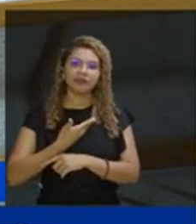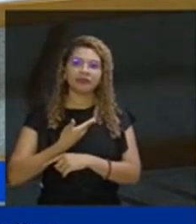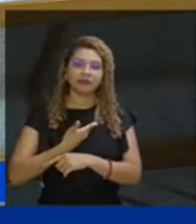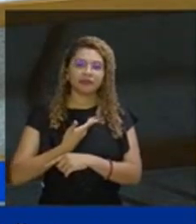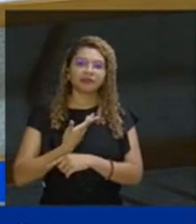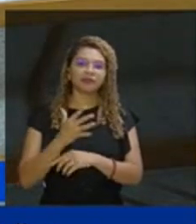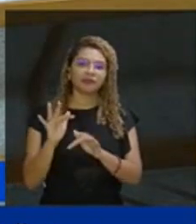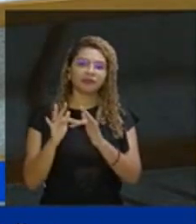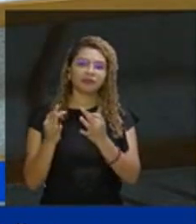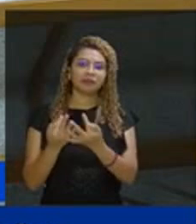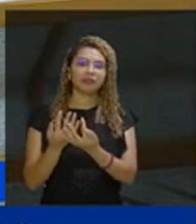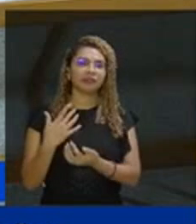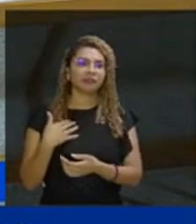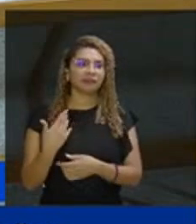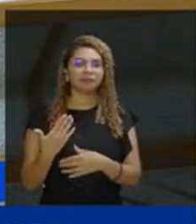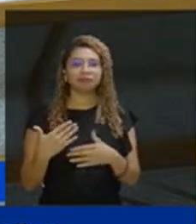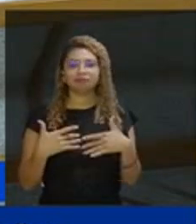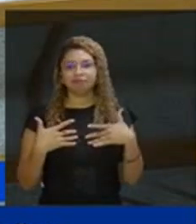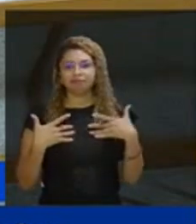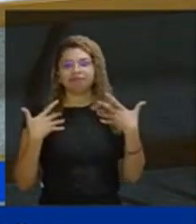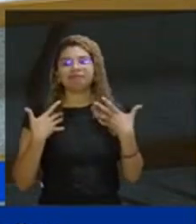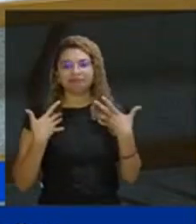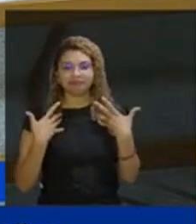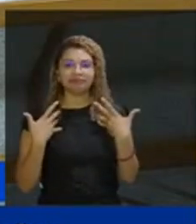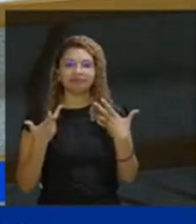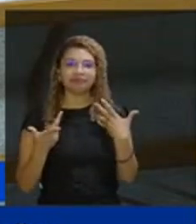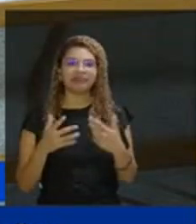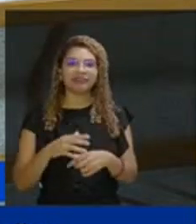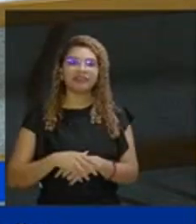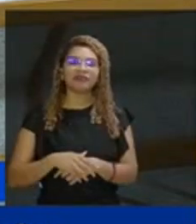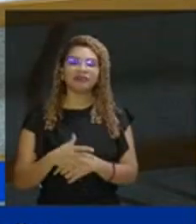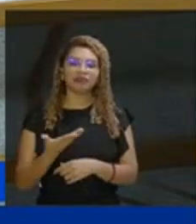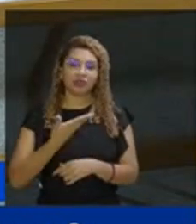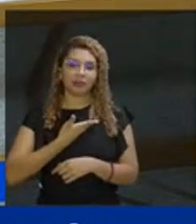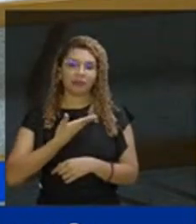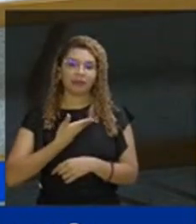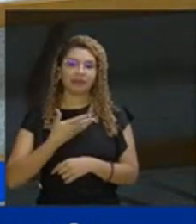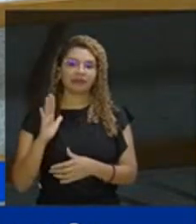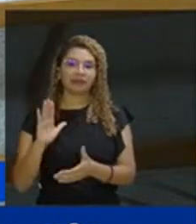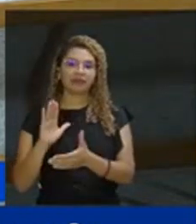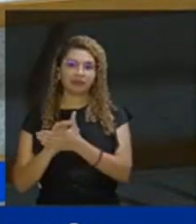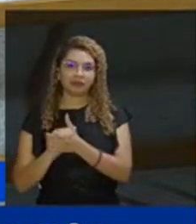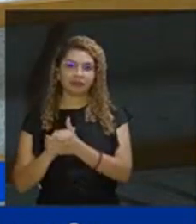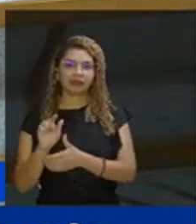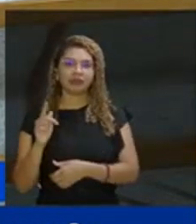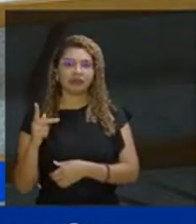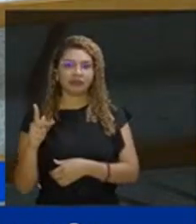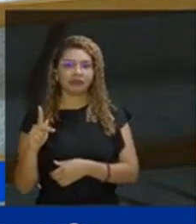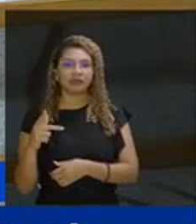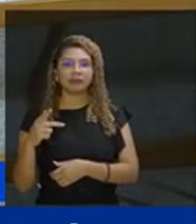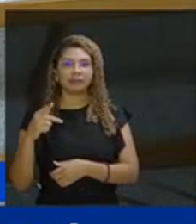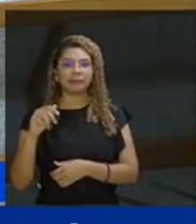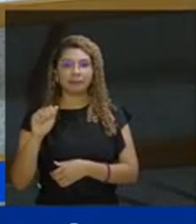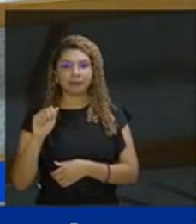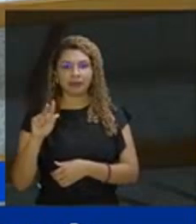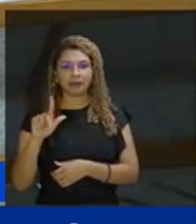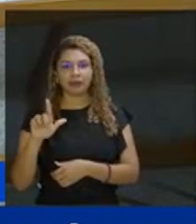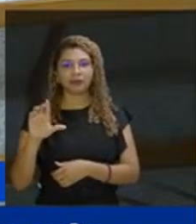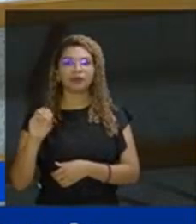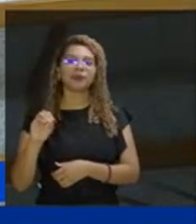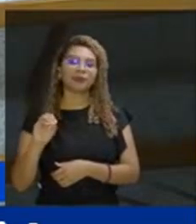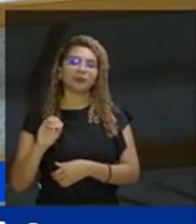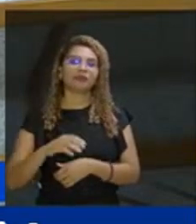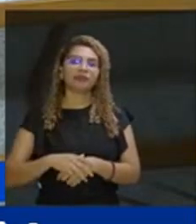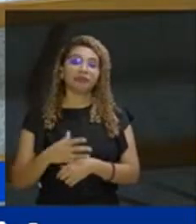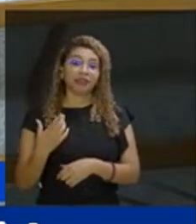um imenso prazer de ser amigo do querido Paulo Santos. Então, nossos cumprimentos à doutora Paola, que retorne,